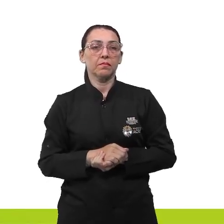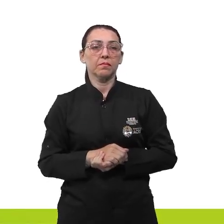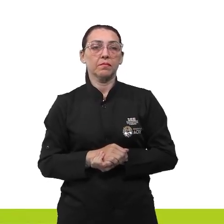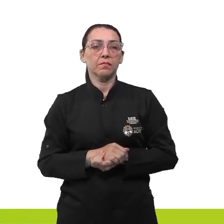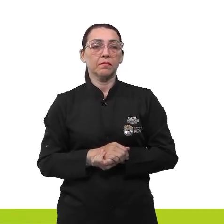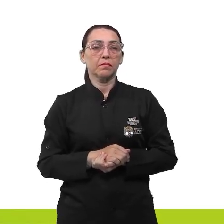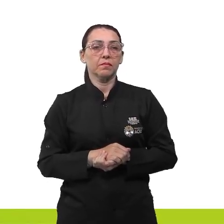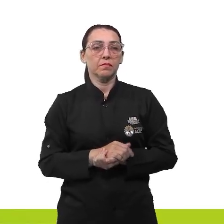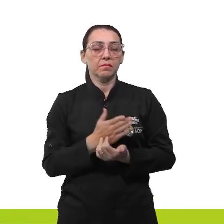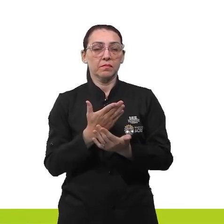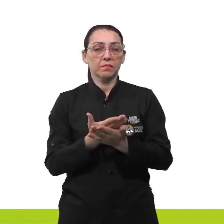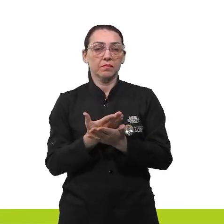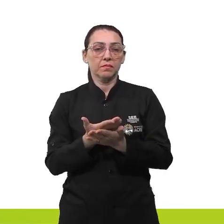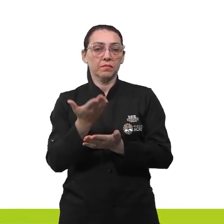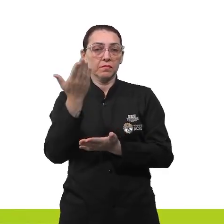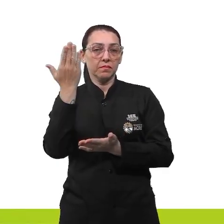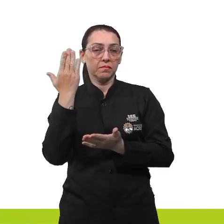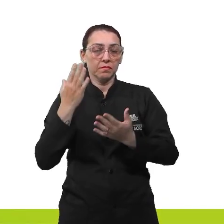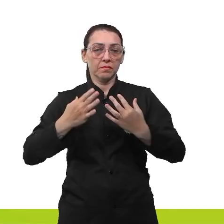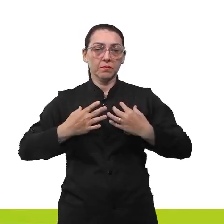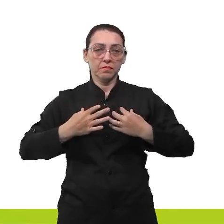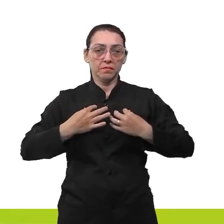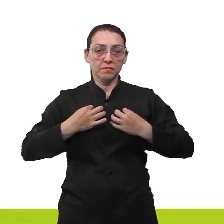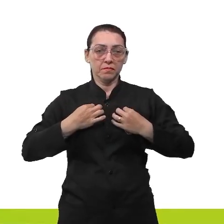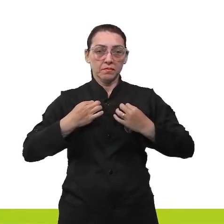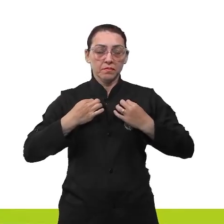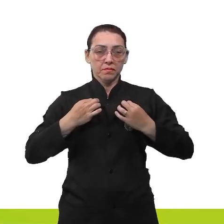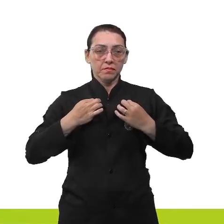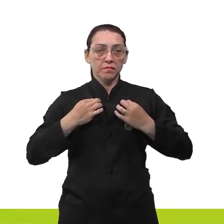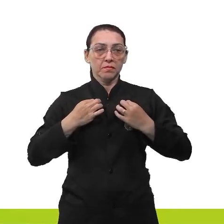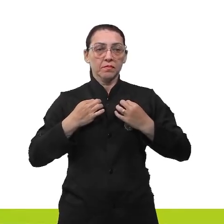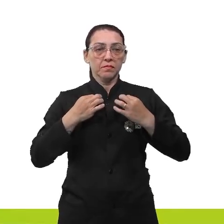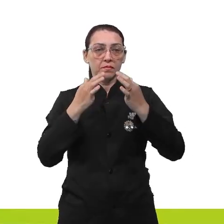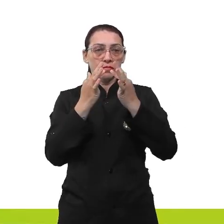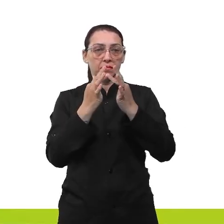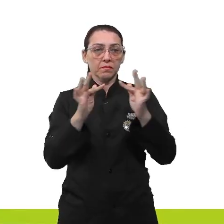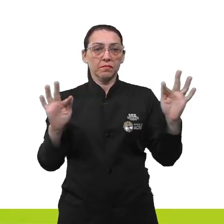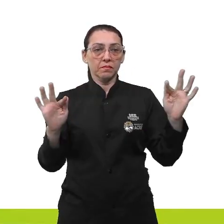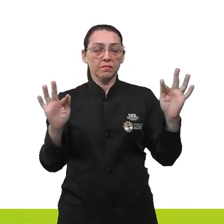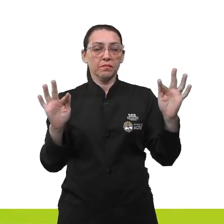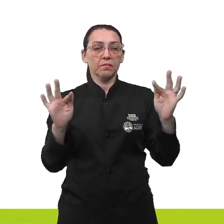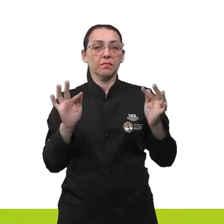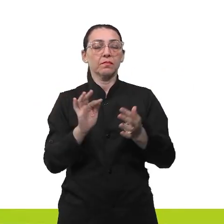de provas anteriores, uma camiseta aí, tá bom? Com essas frases aí.